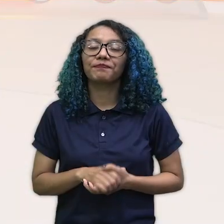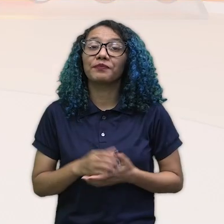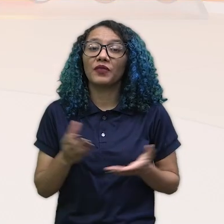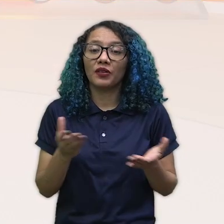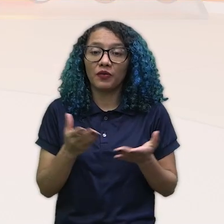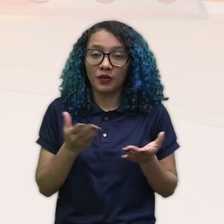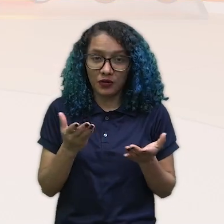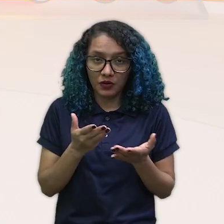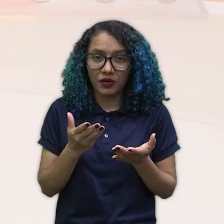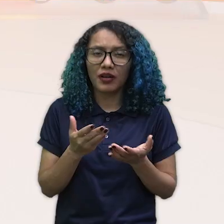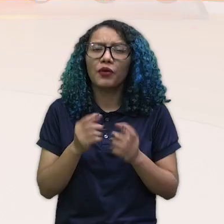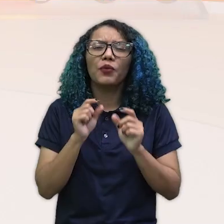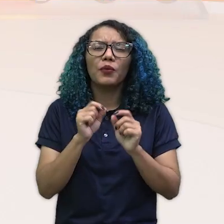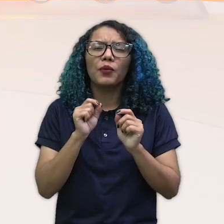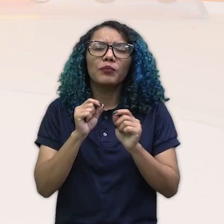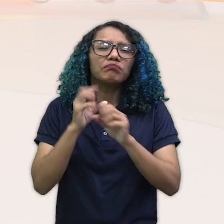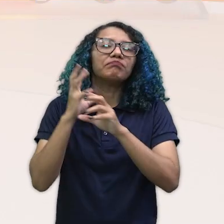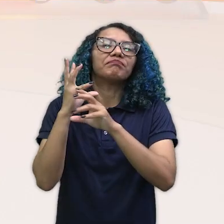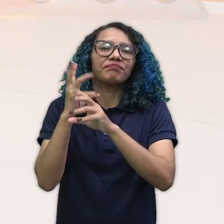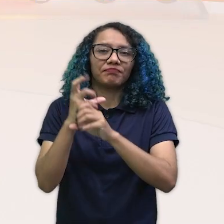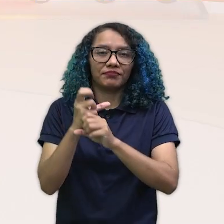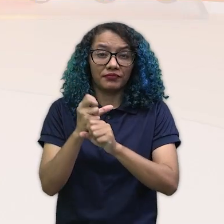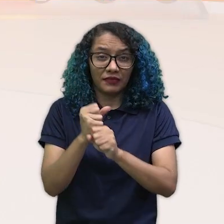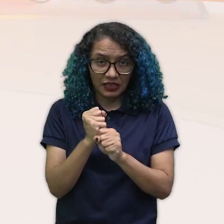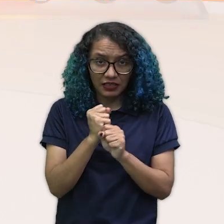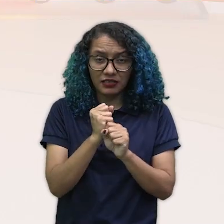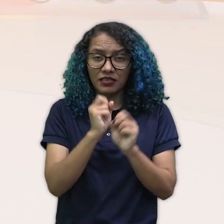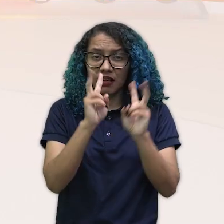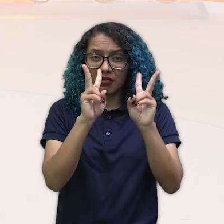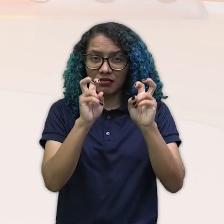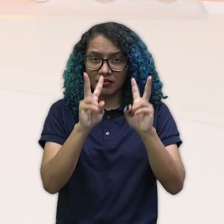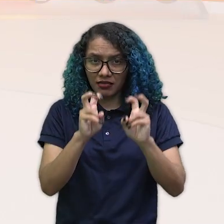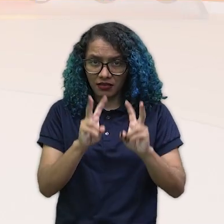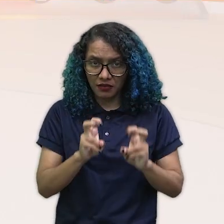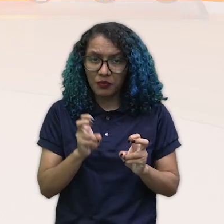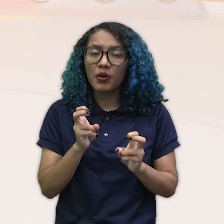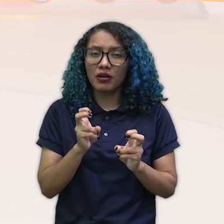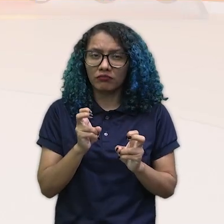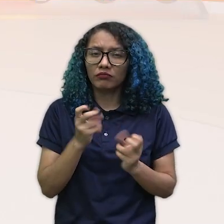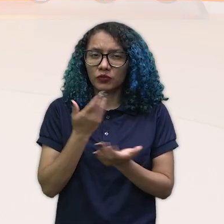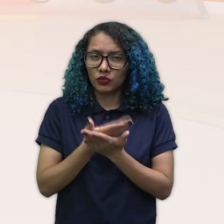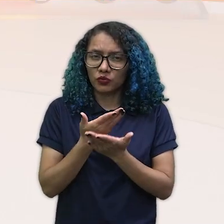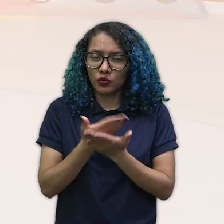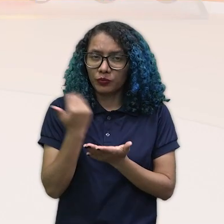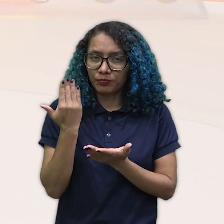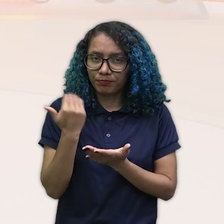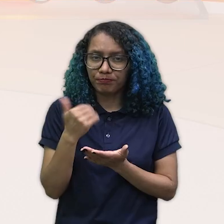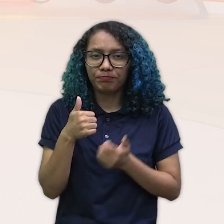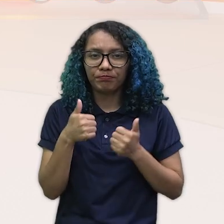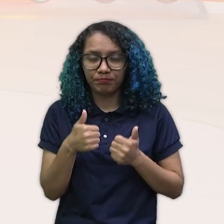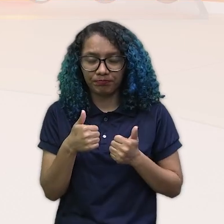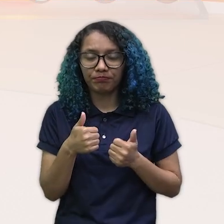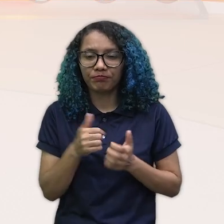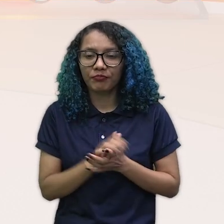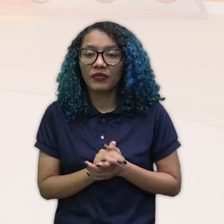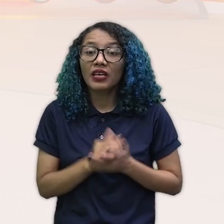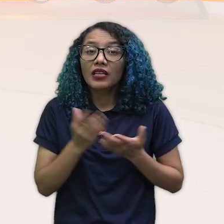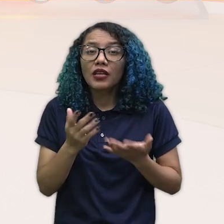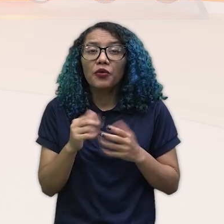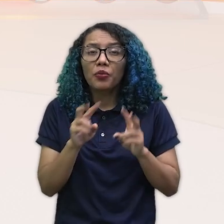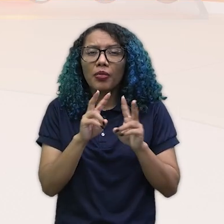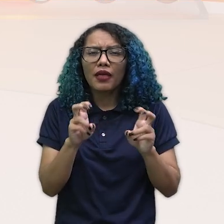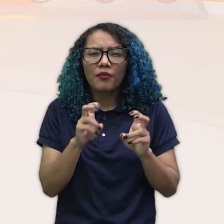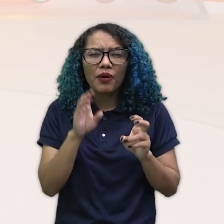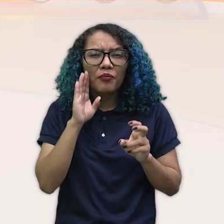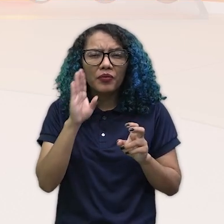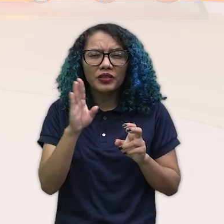Vamos agora, gente, relembrar o que nós estudamos aí durante nossas aulas de geografia. E um dos pontos principais